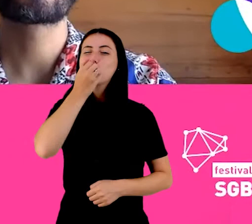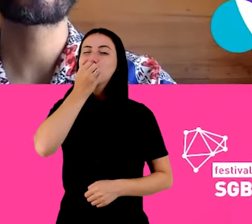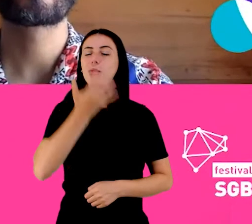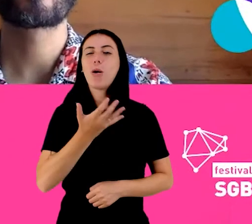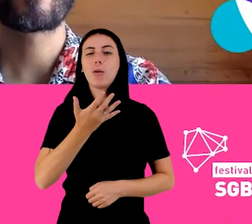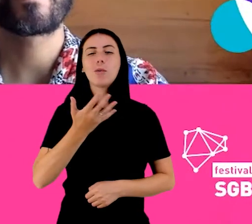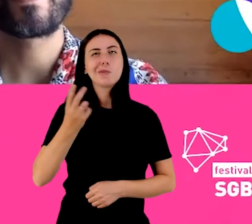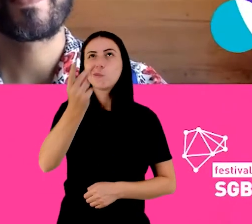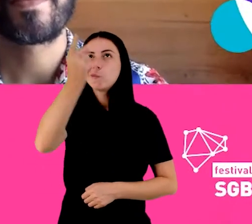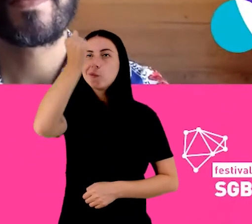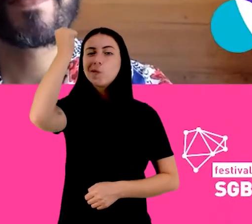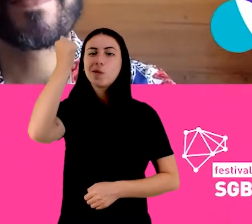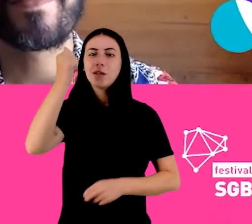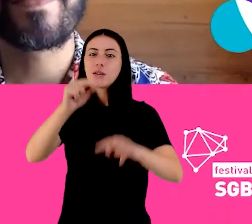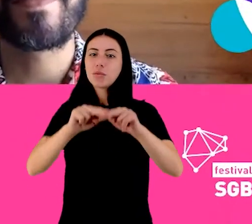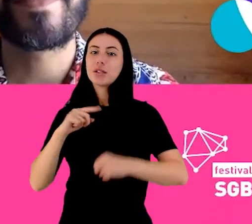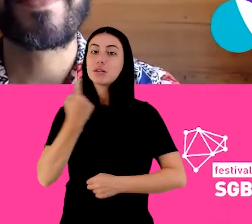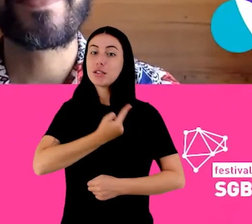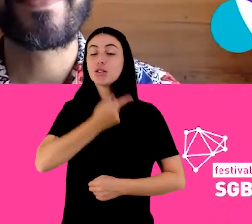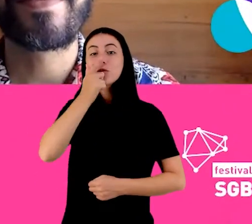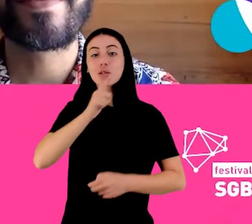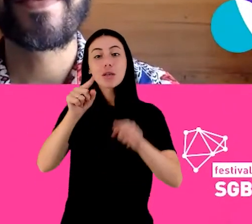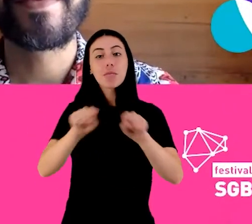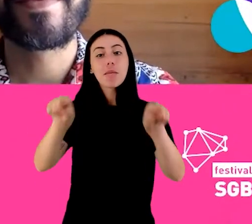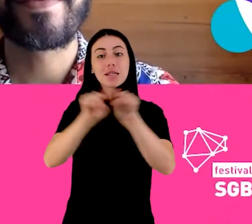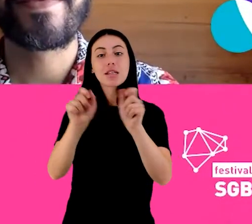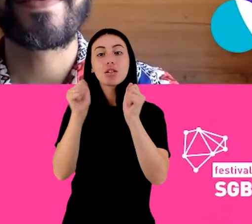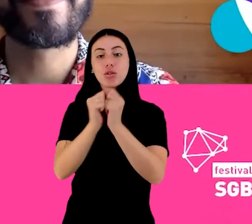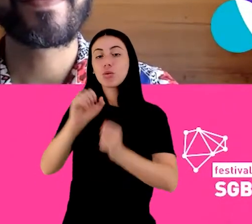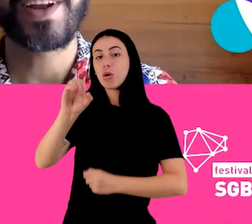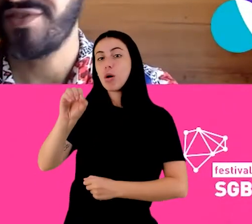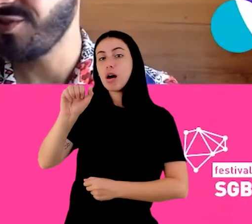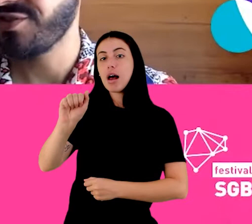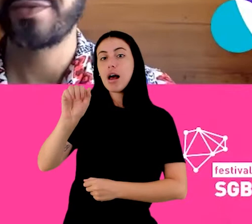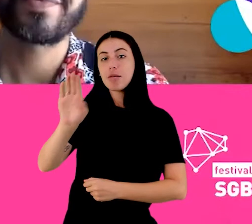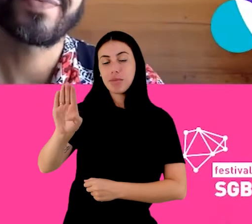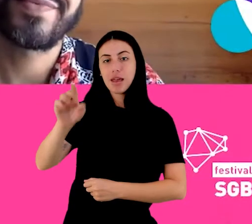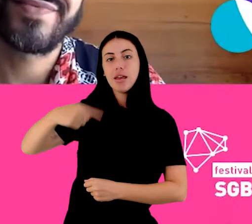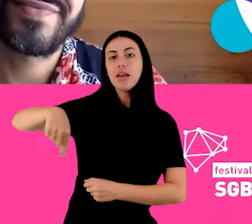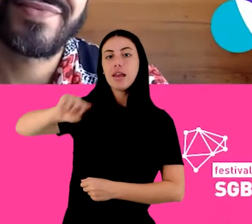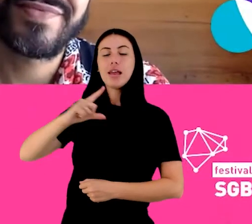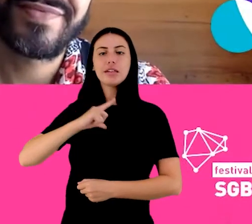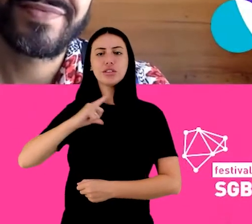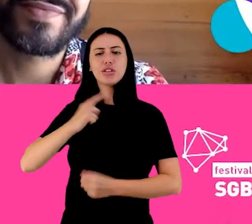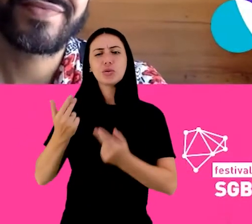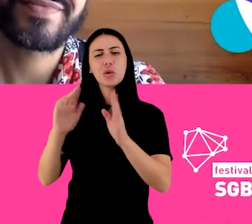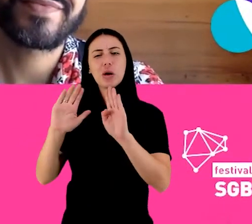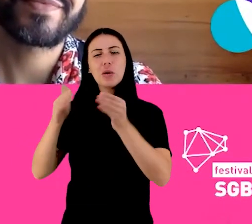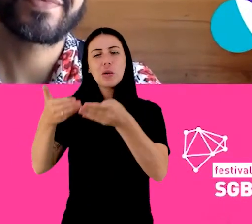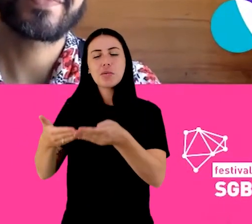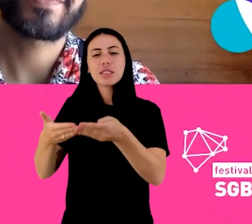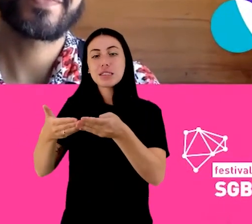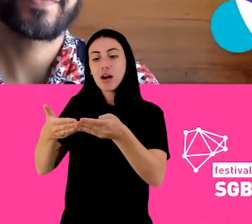2 educadores. Falou, cara, vamos começar a usar isso na educação. E aí a gente também, e essa